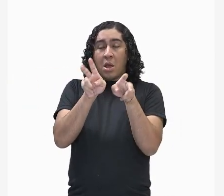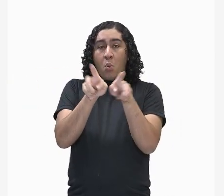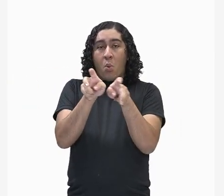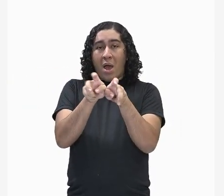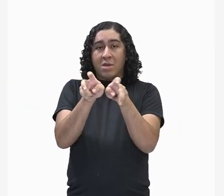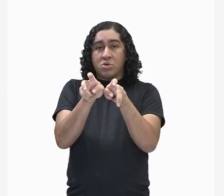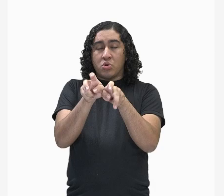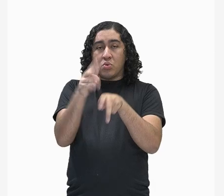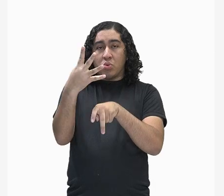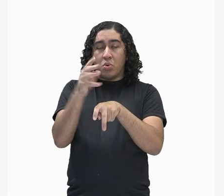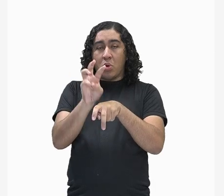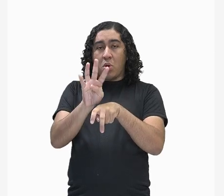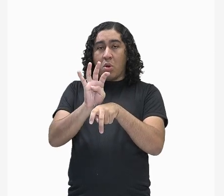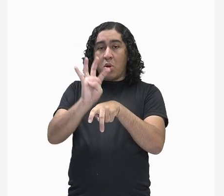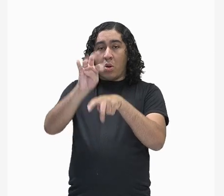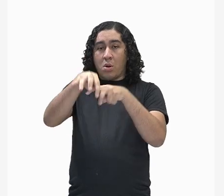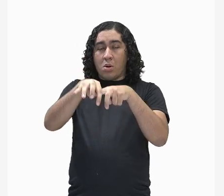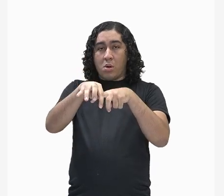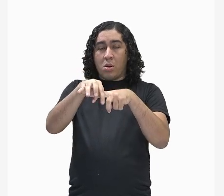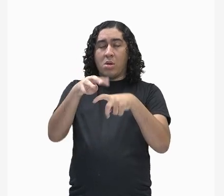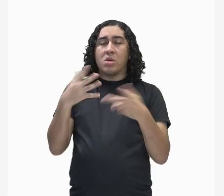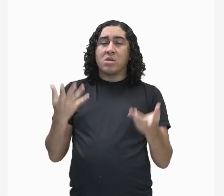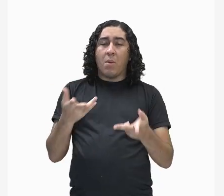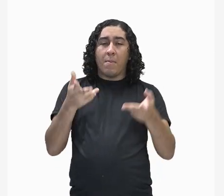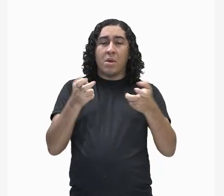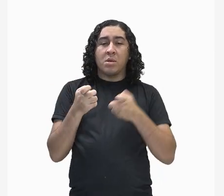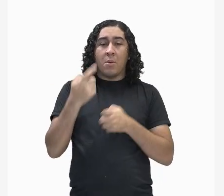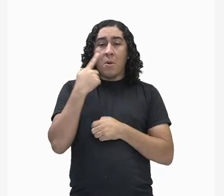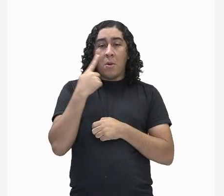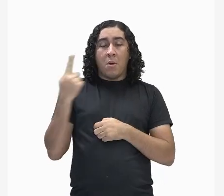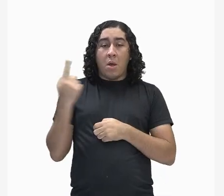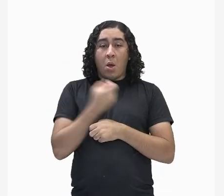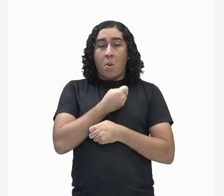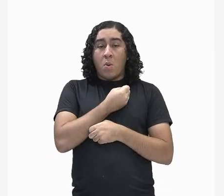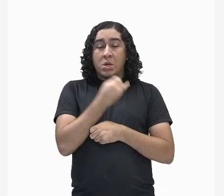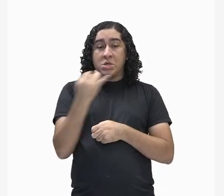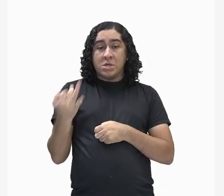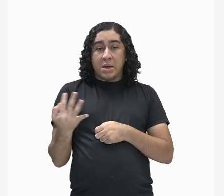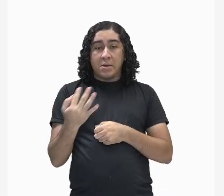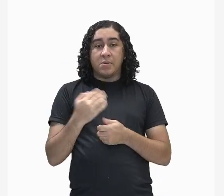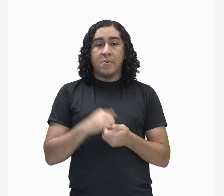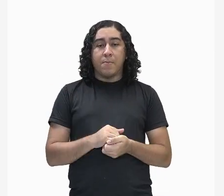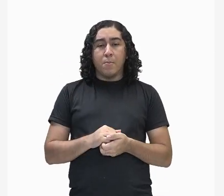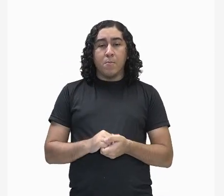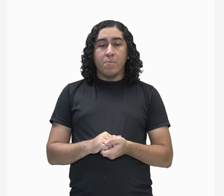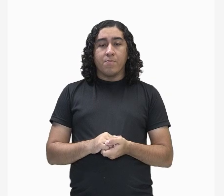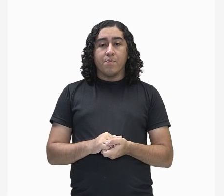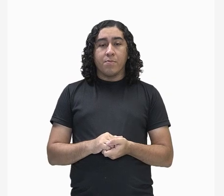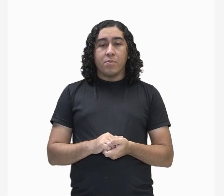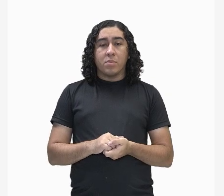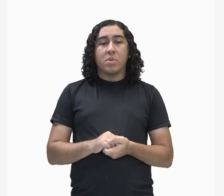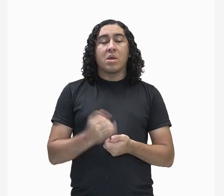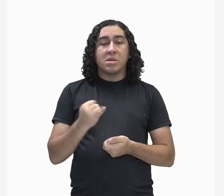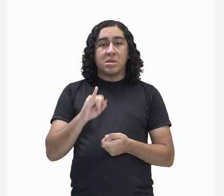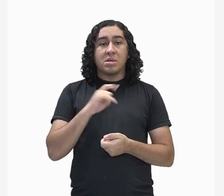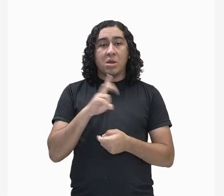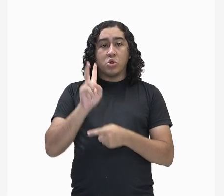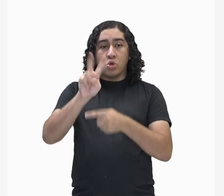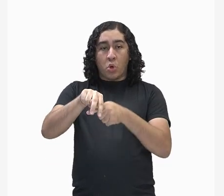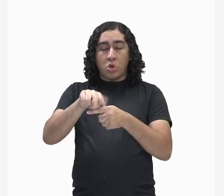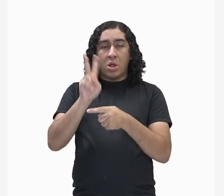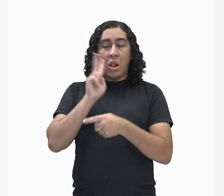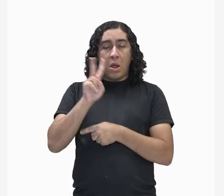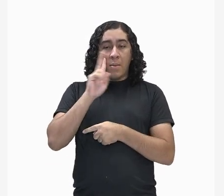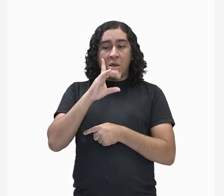diferenciar bem essas duas espécies, é só a gente observar a quantidade de pares de patas, né? Se ele tem 2, a gente lembra logo de di,